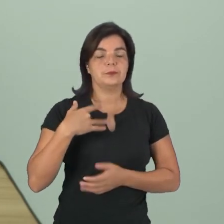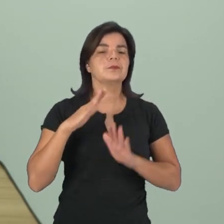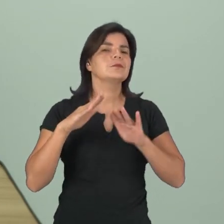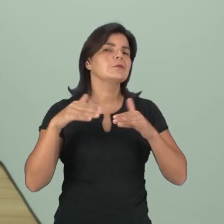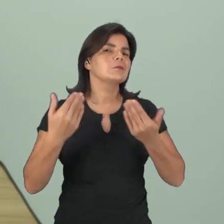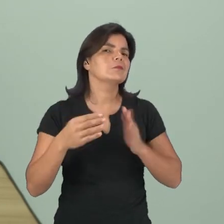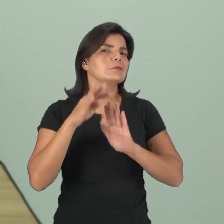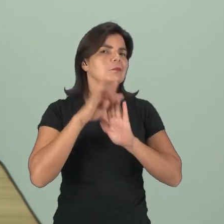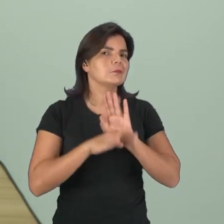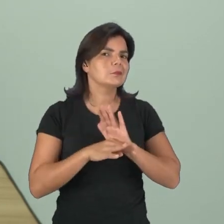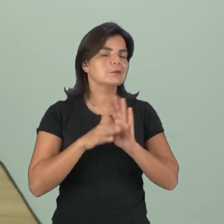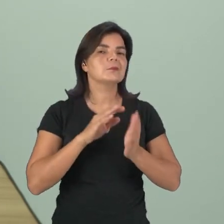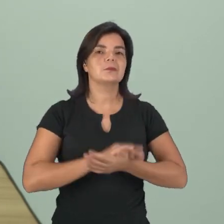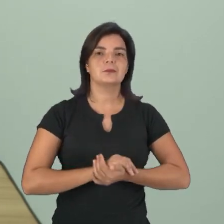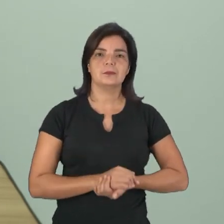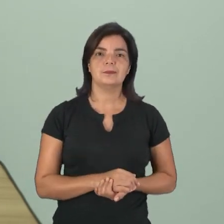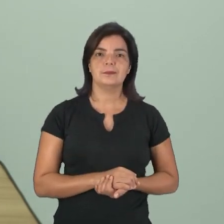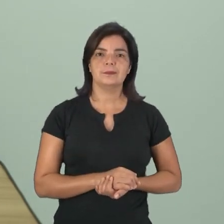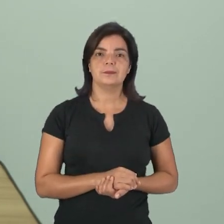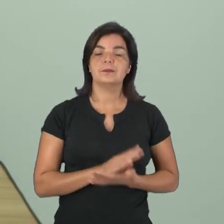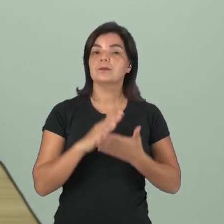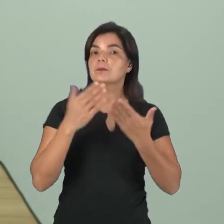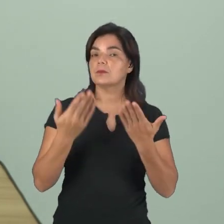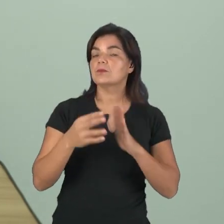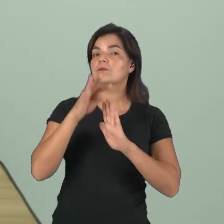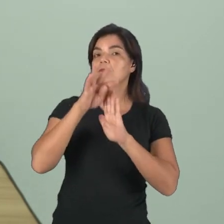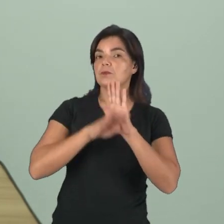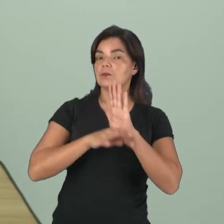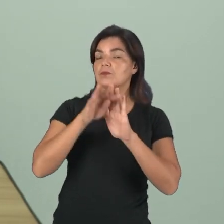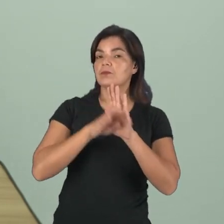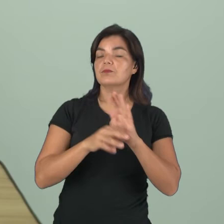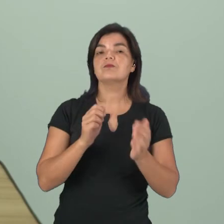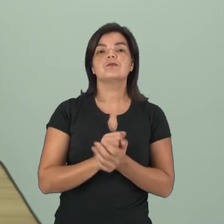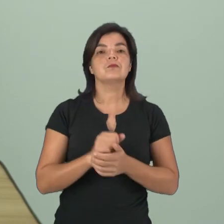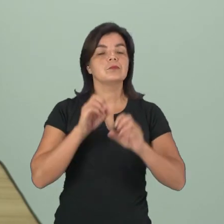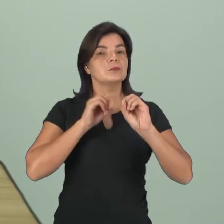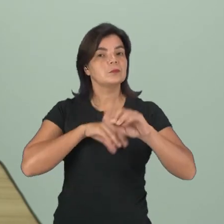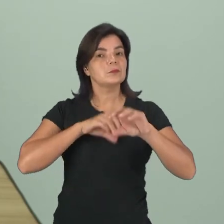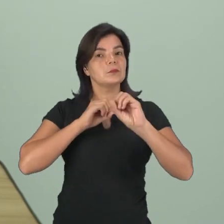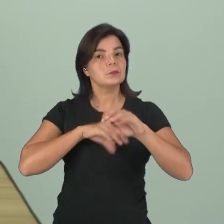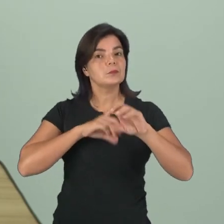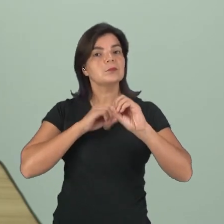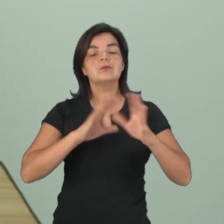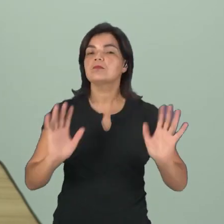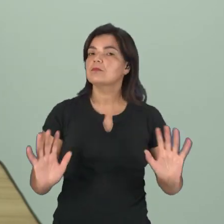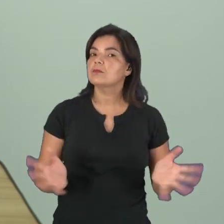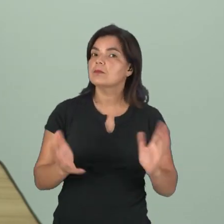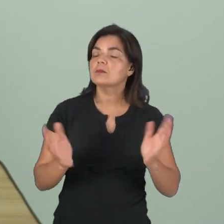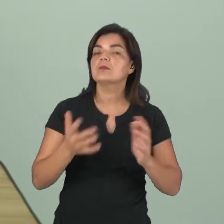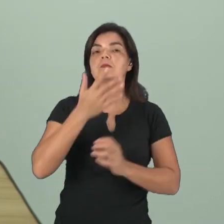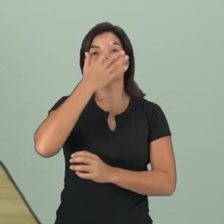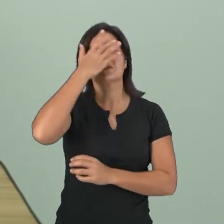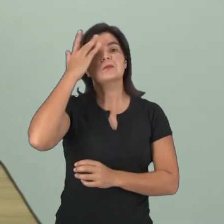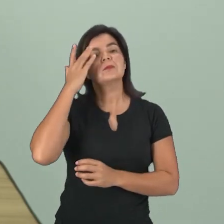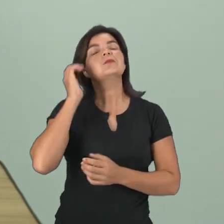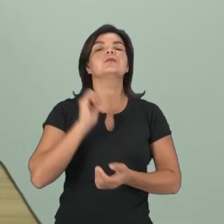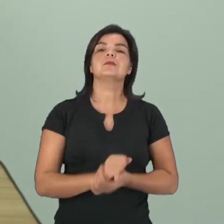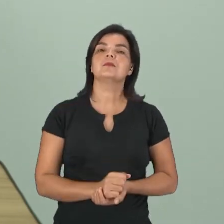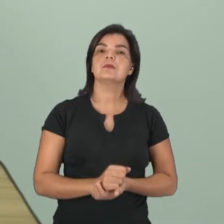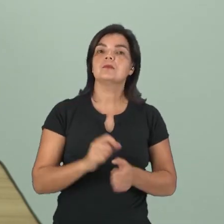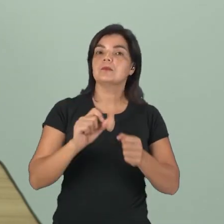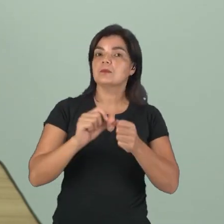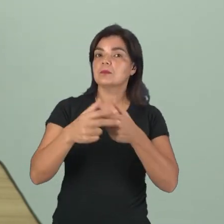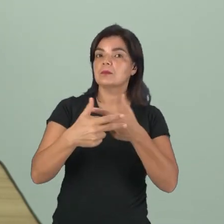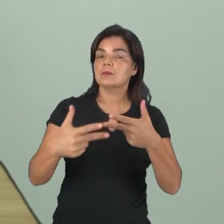Qual é esse texto? Qual é o texto que vai incentivar as pessoas a